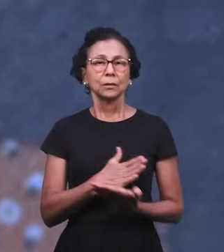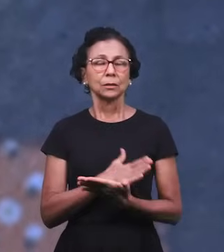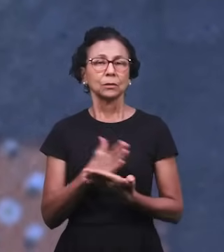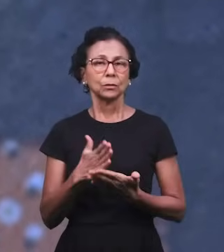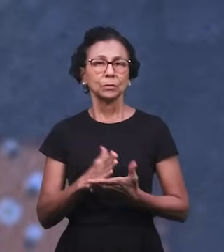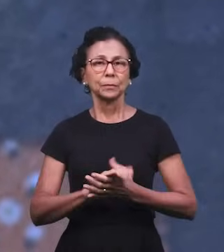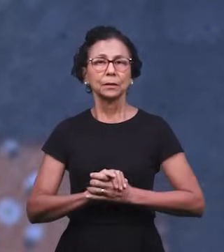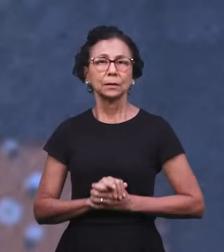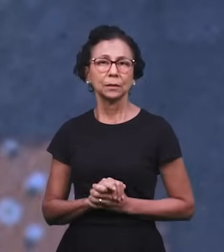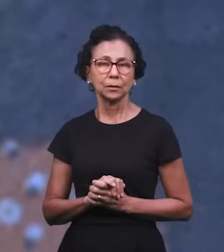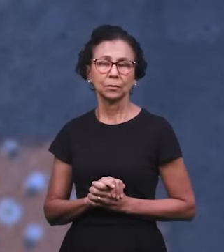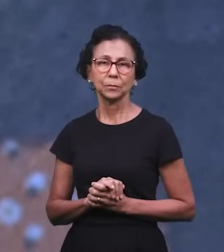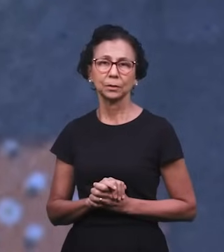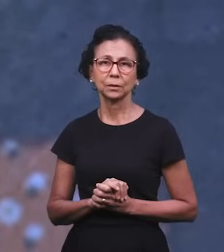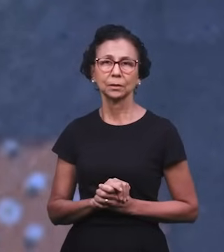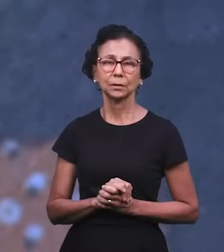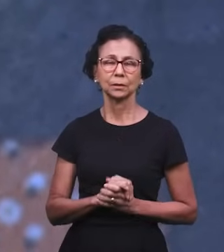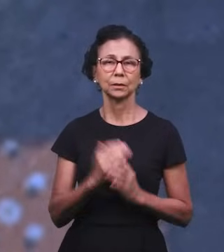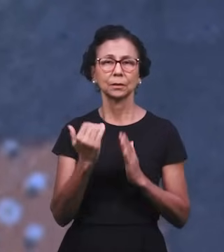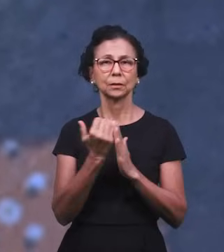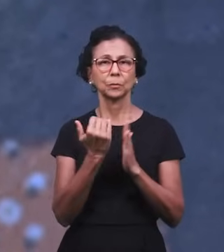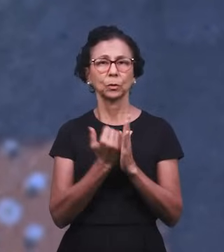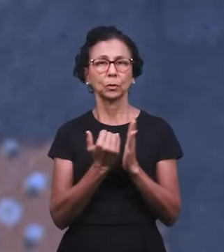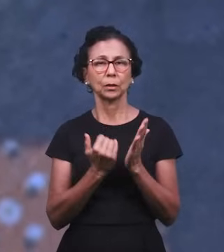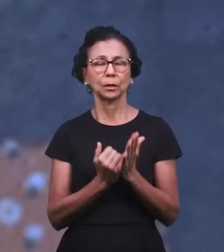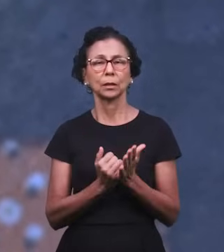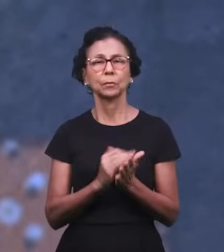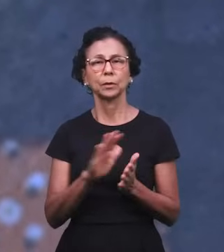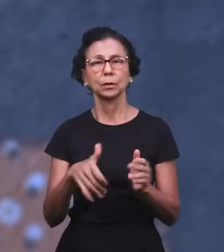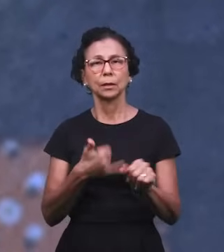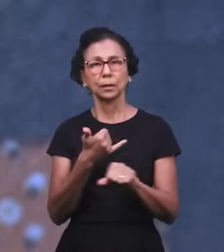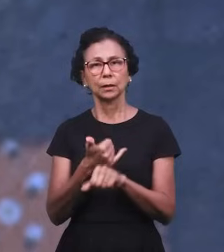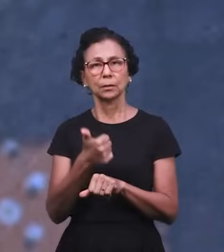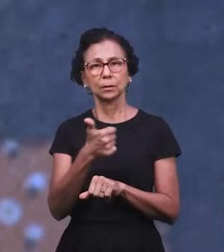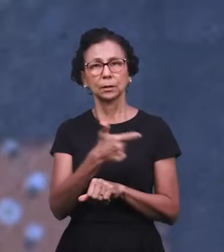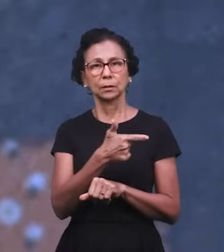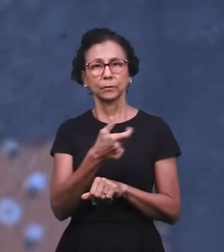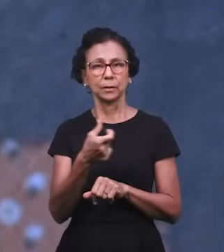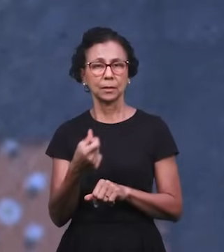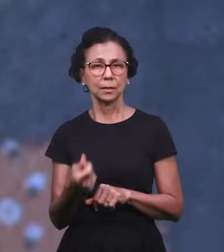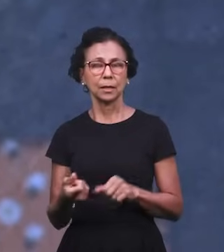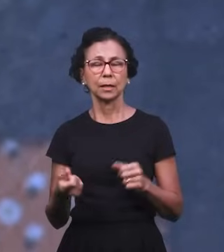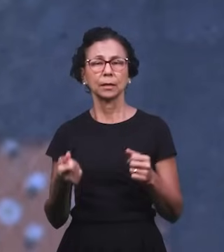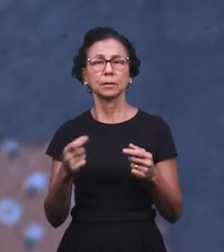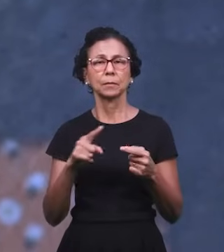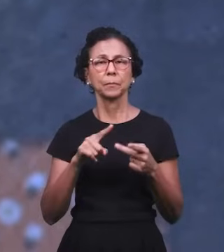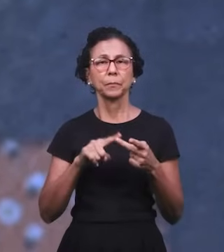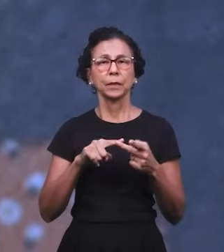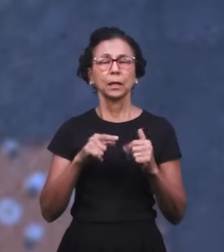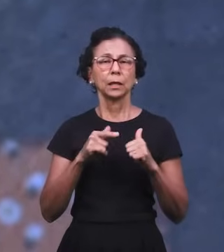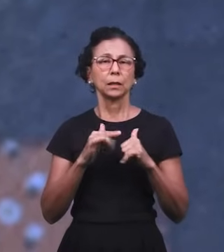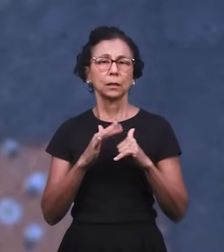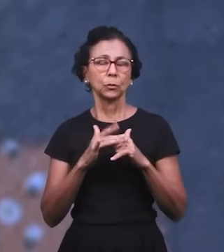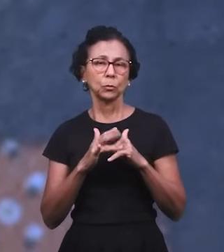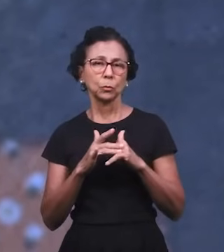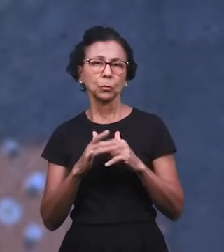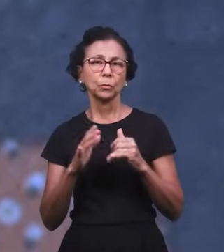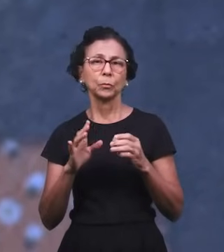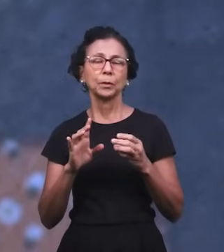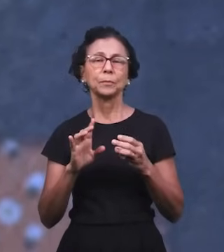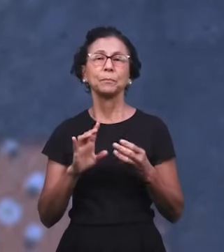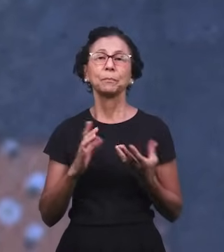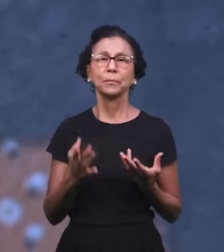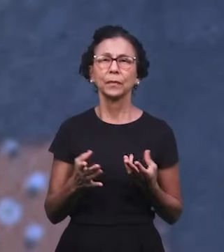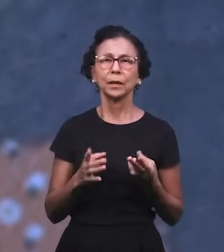sistema via satélite da Embratel, para você que nos assiste, nos recebe o nosso sinal pela parabólica,